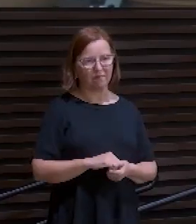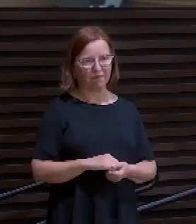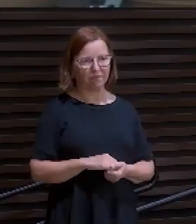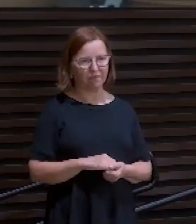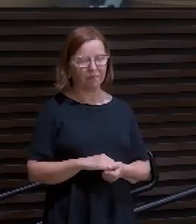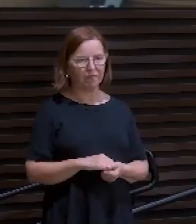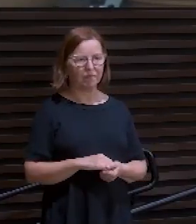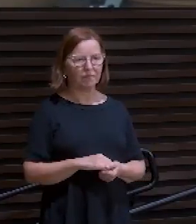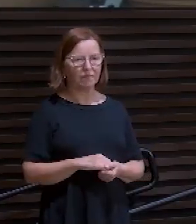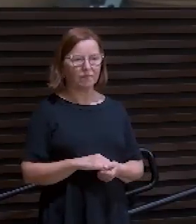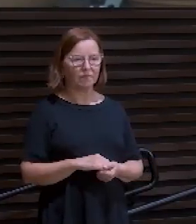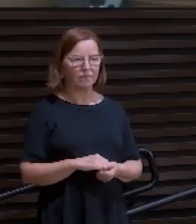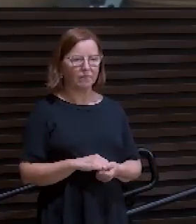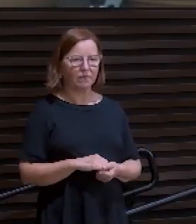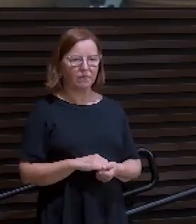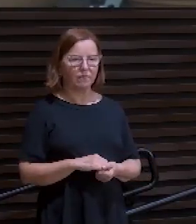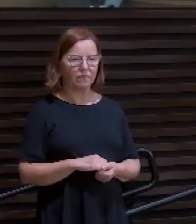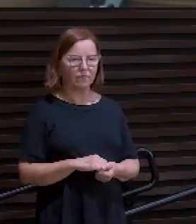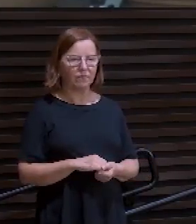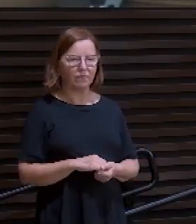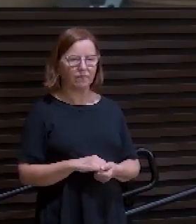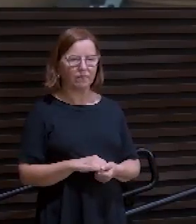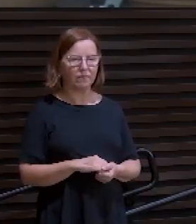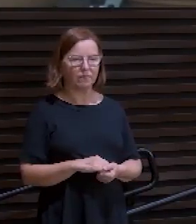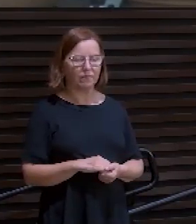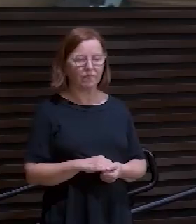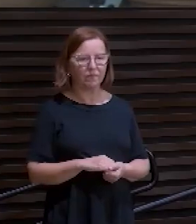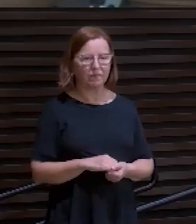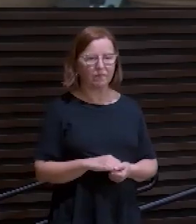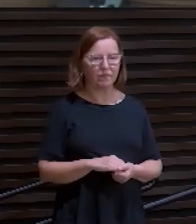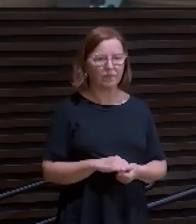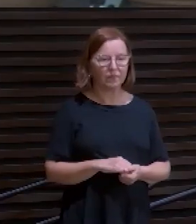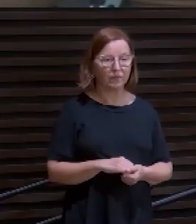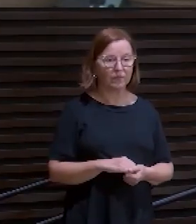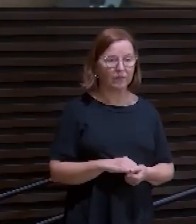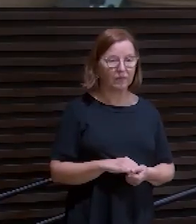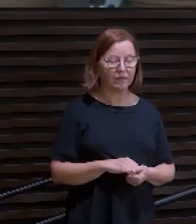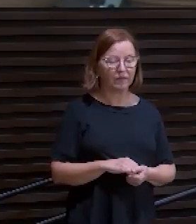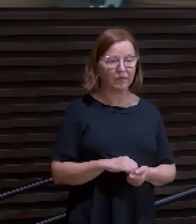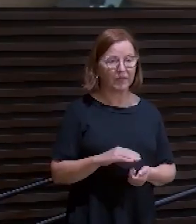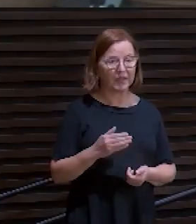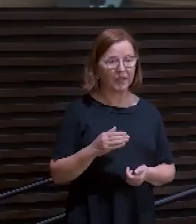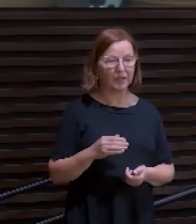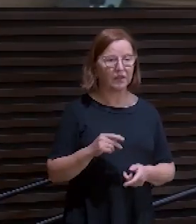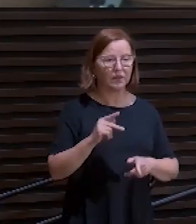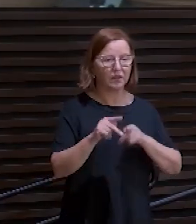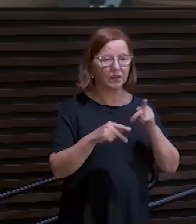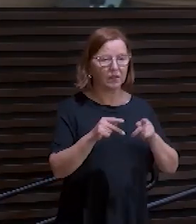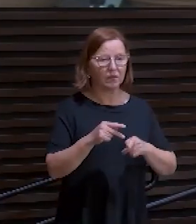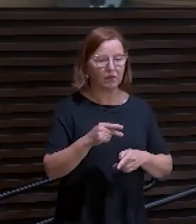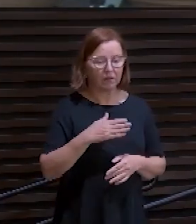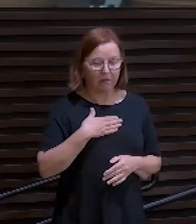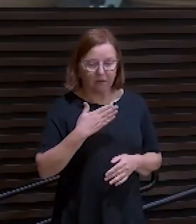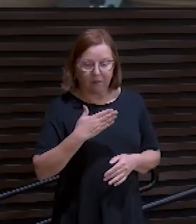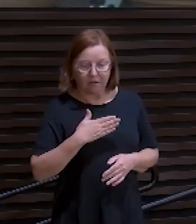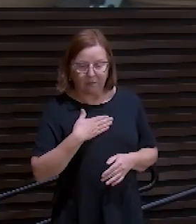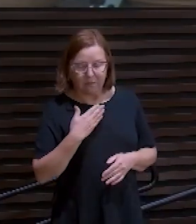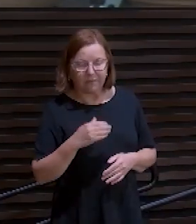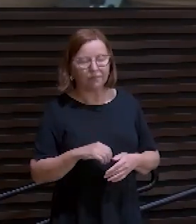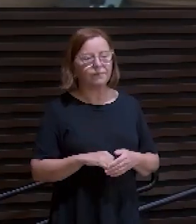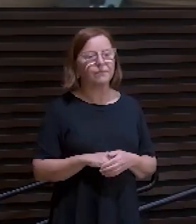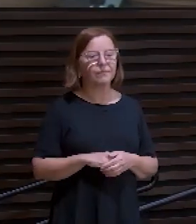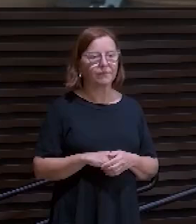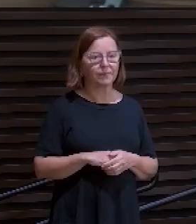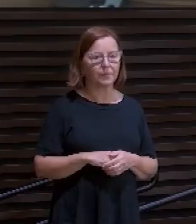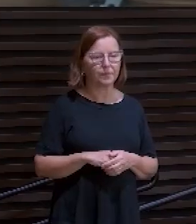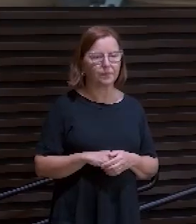Qual é a reação? Eles ficam atemorizados, eles não dão uma palavra. A pergunta de José é: onde está